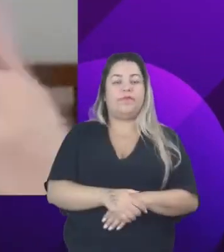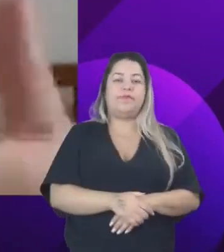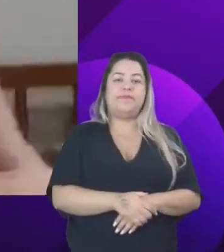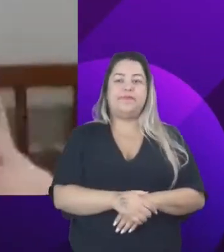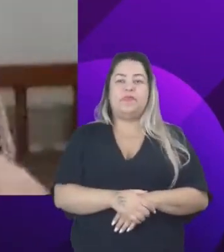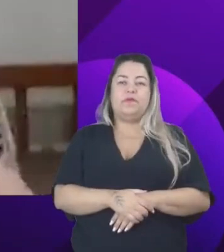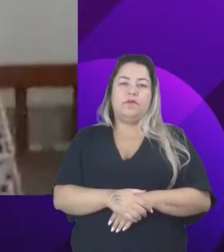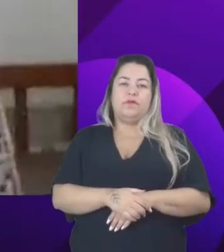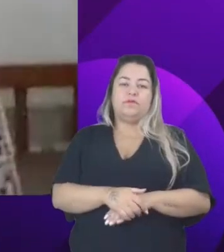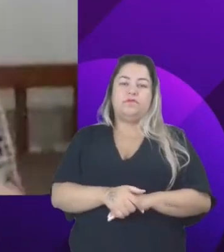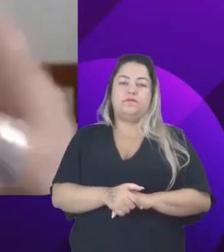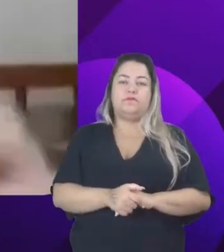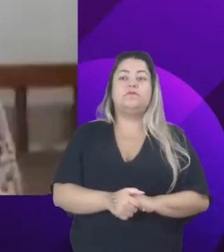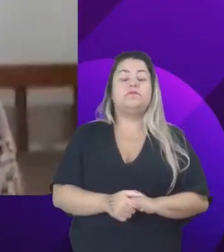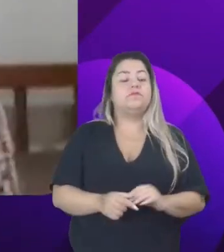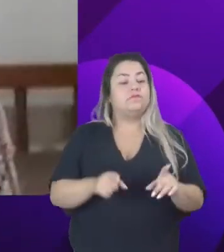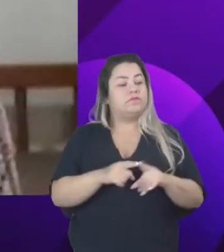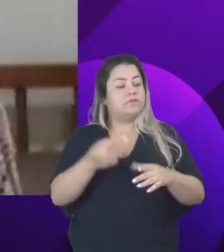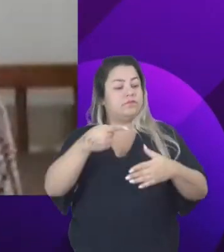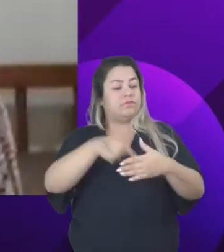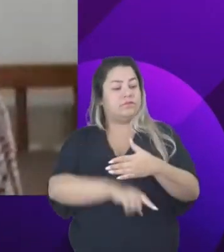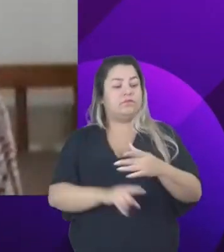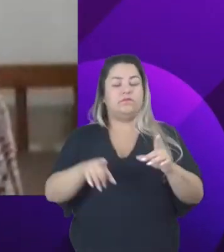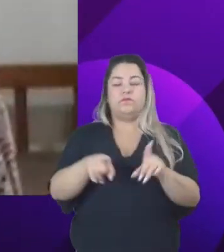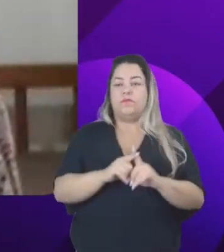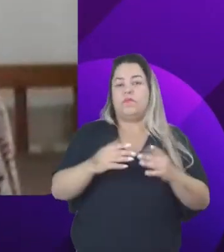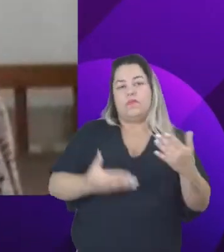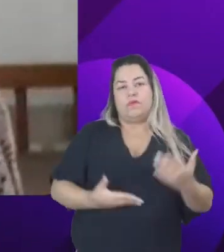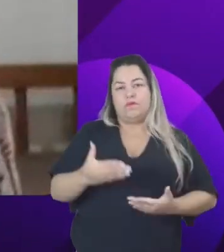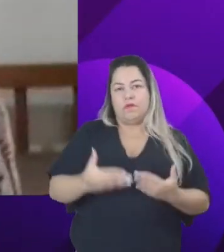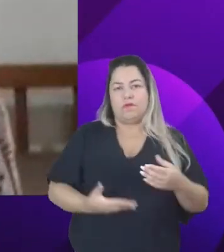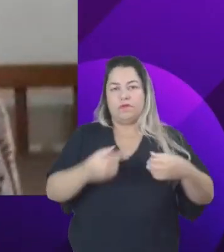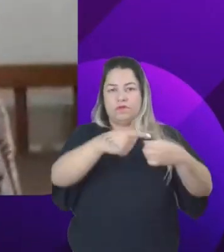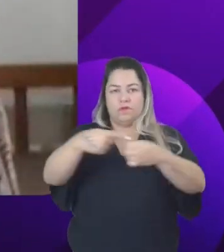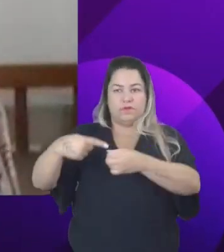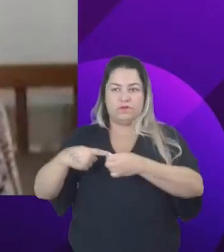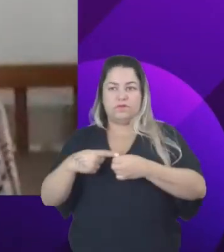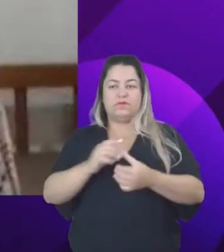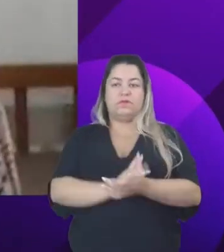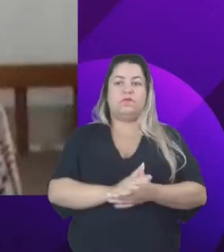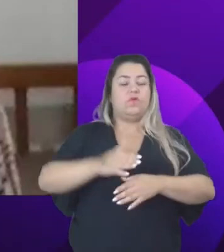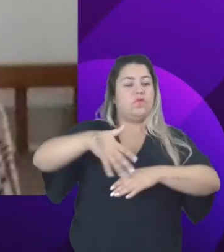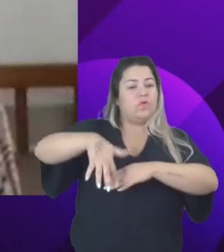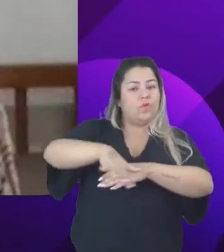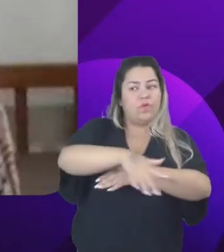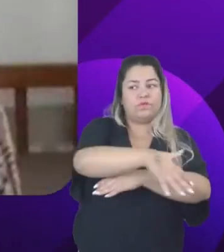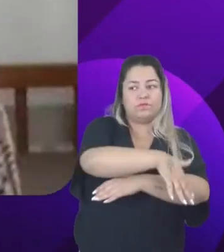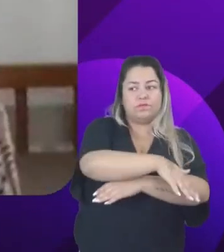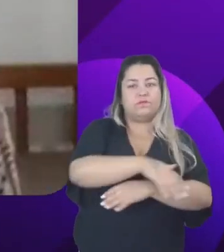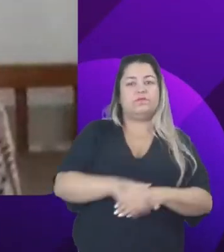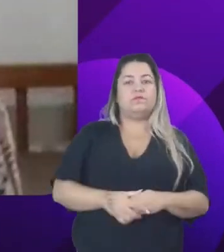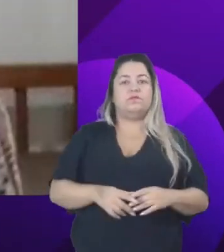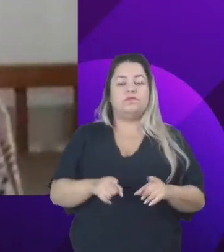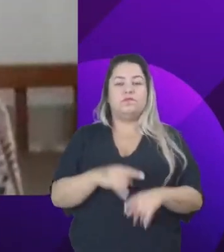e também enraizando este tipo de serviço nas cidades do interior. É importante aqui